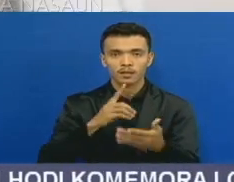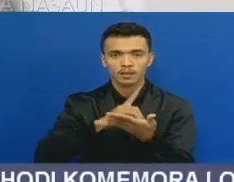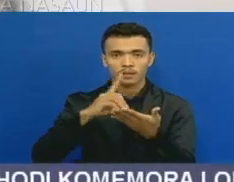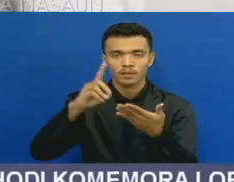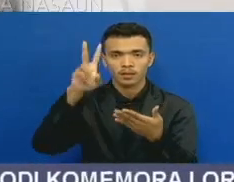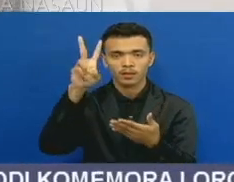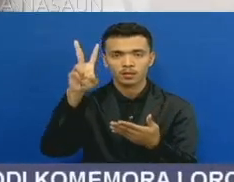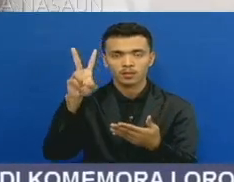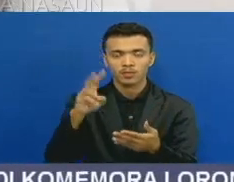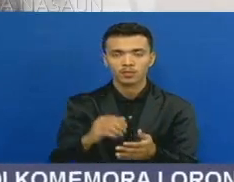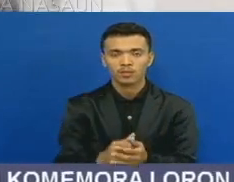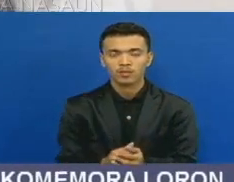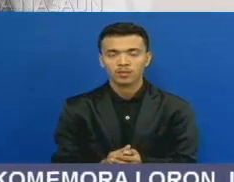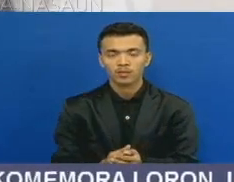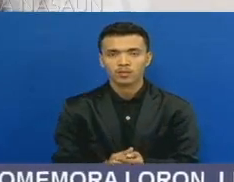que atingir de